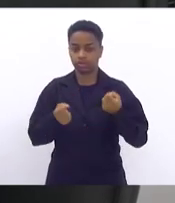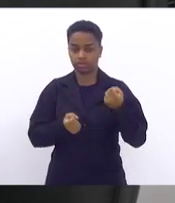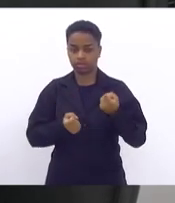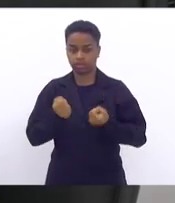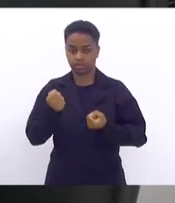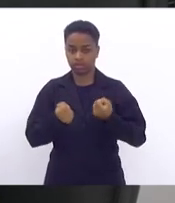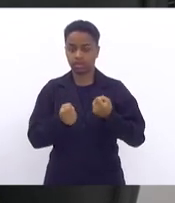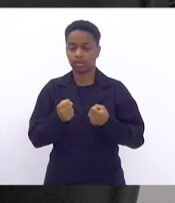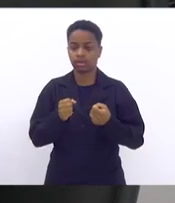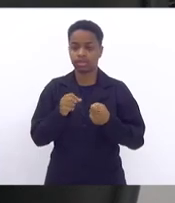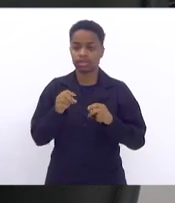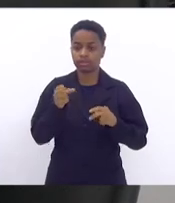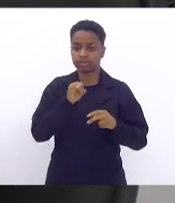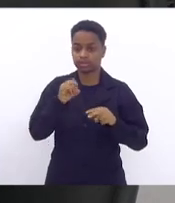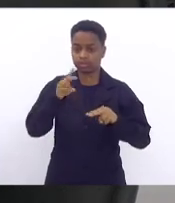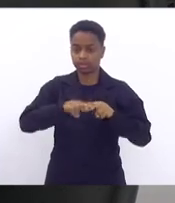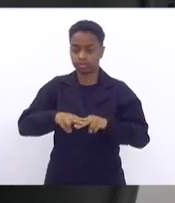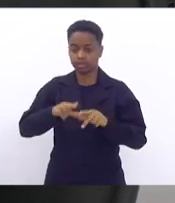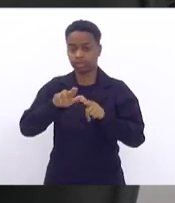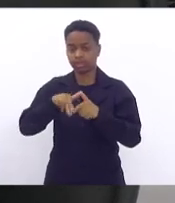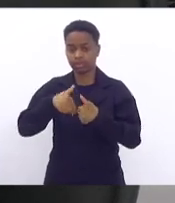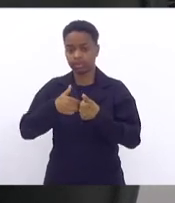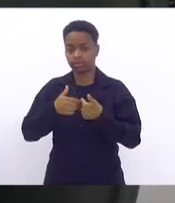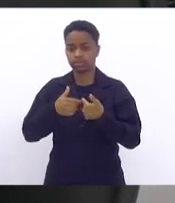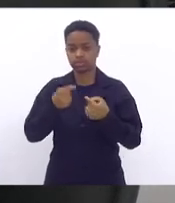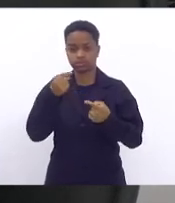ilícitos administrativos ou penais e da outras providências.